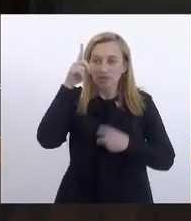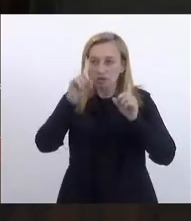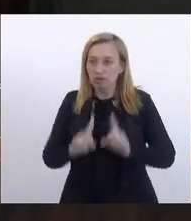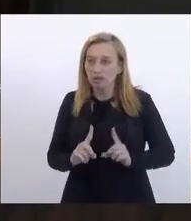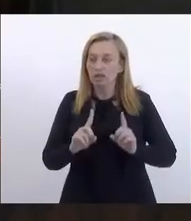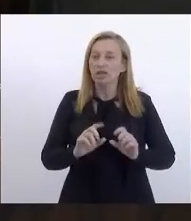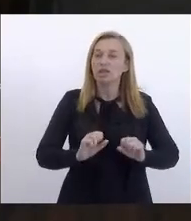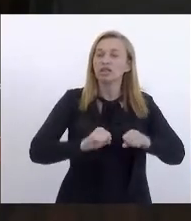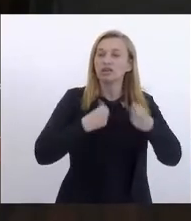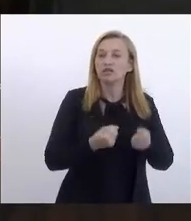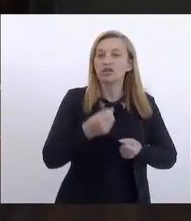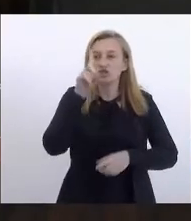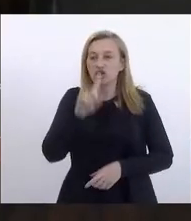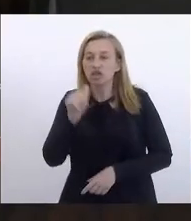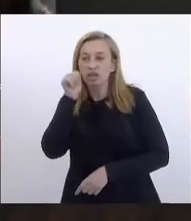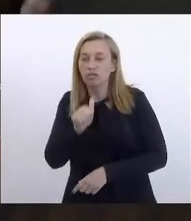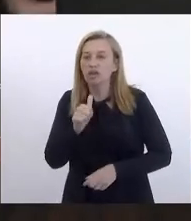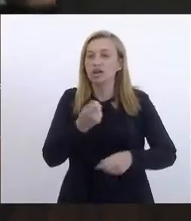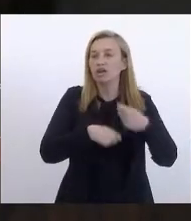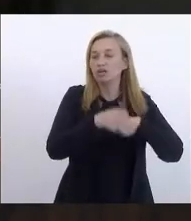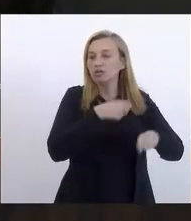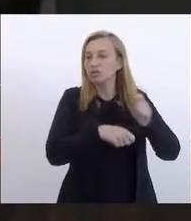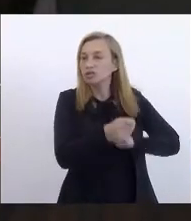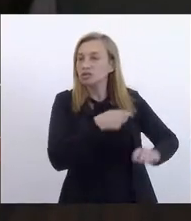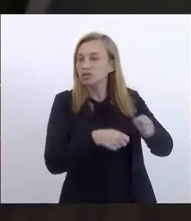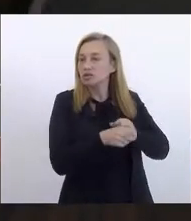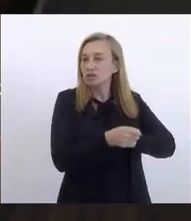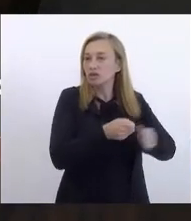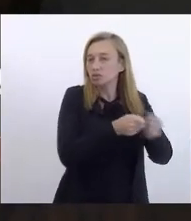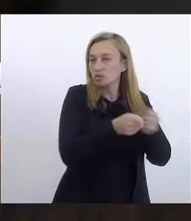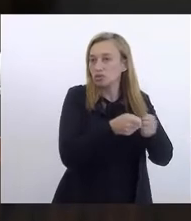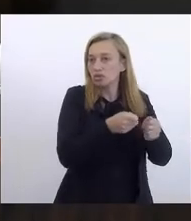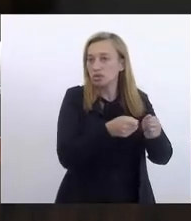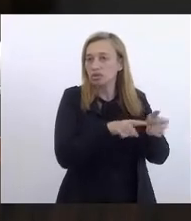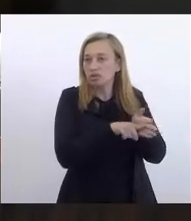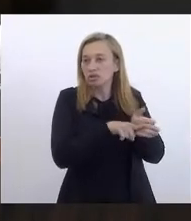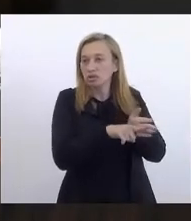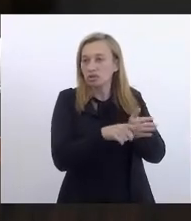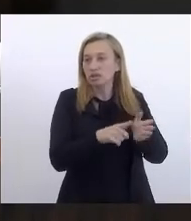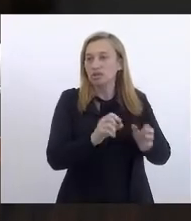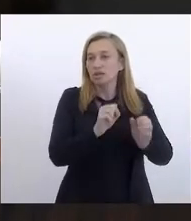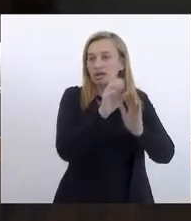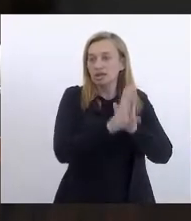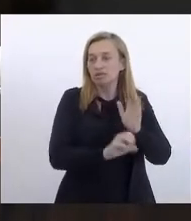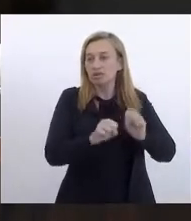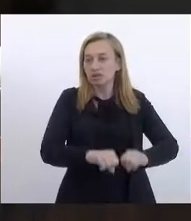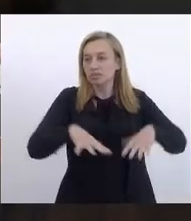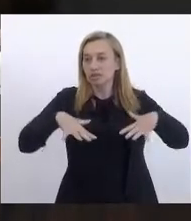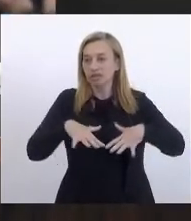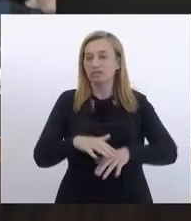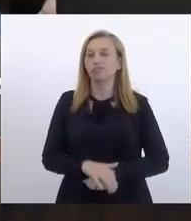defesa do direito da mulher, de economia e indústria de comércio, de orçamento, finanças, fiscalização financeira e controle às emendas de plenário.